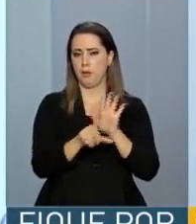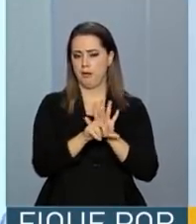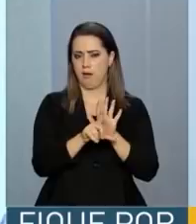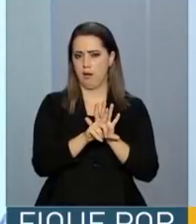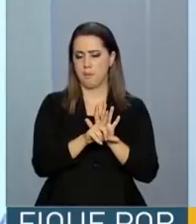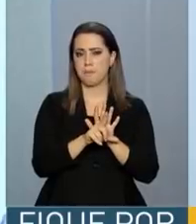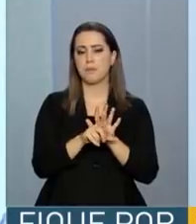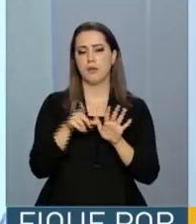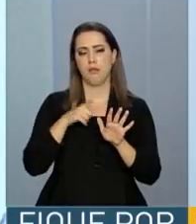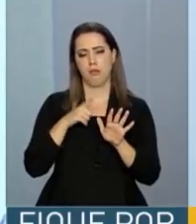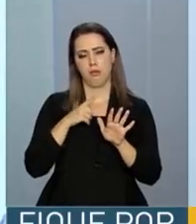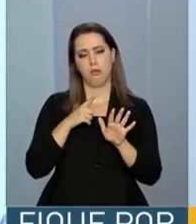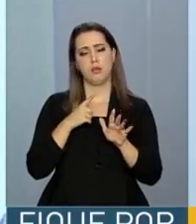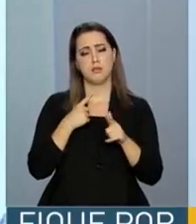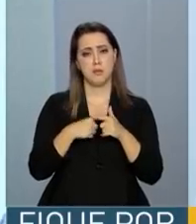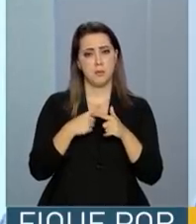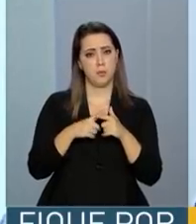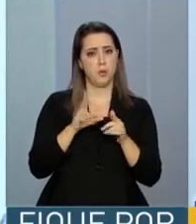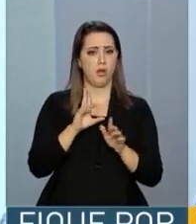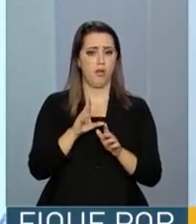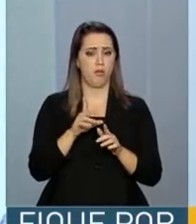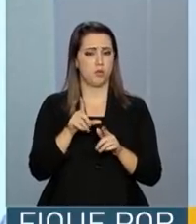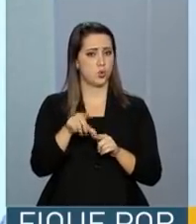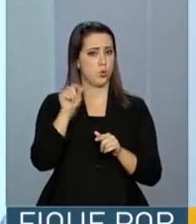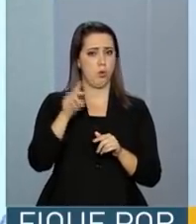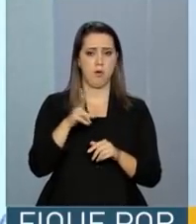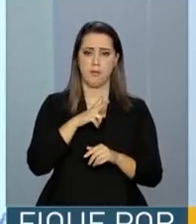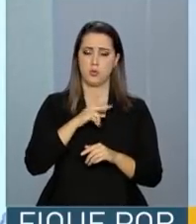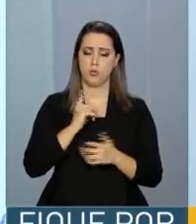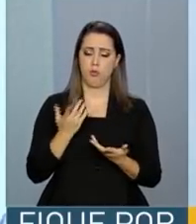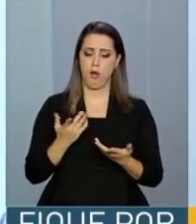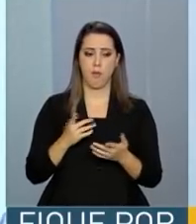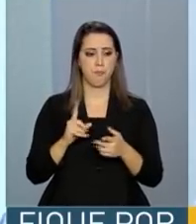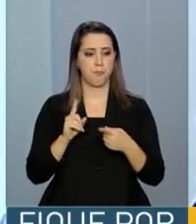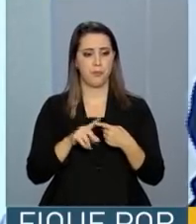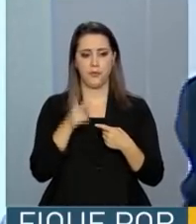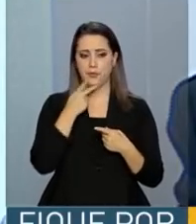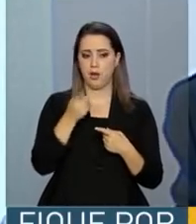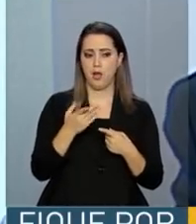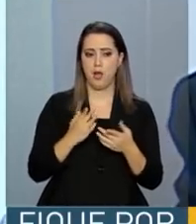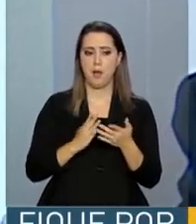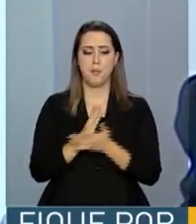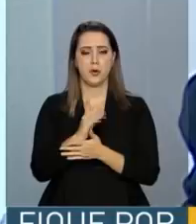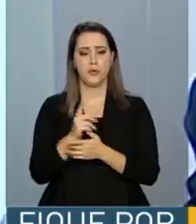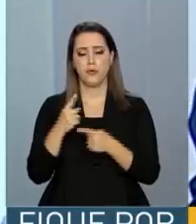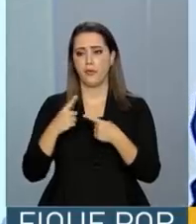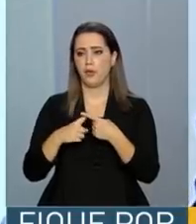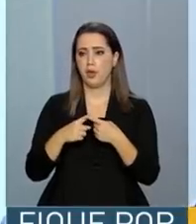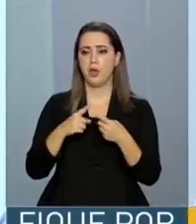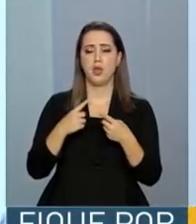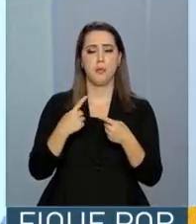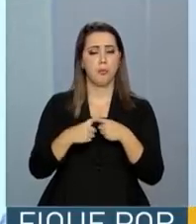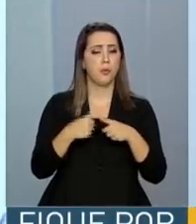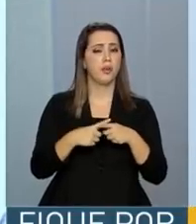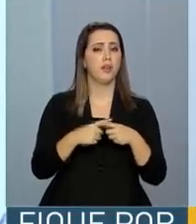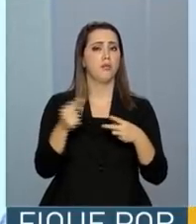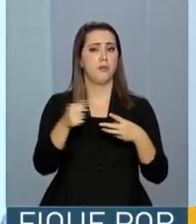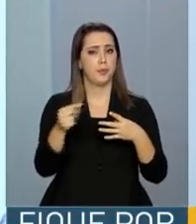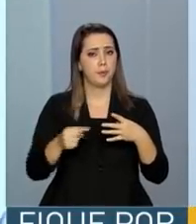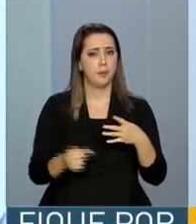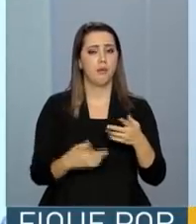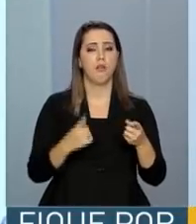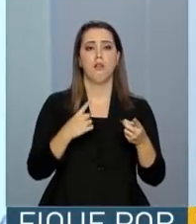terá sempre as suas razões eu aprovei o teto por causa disso disso disso aproveita falha do ensino médio desde disso